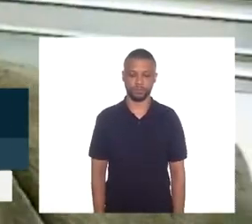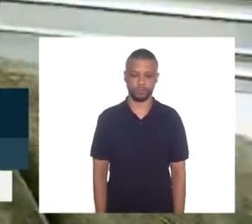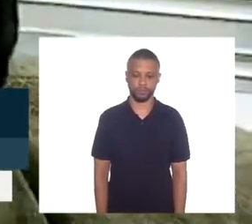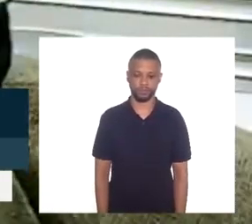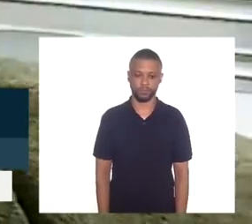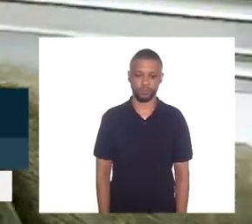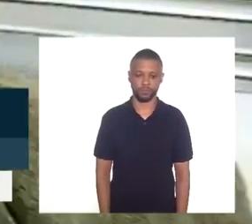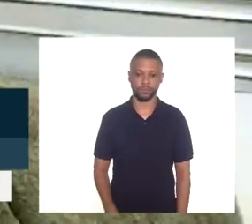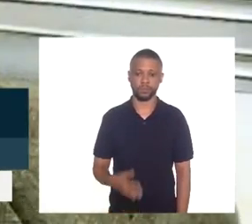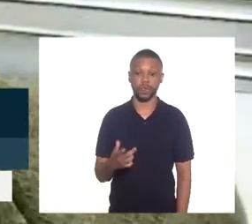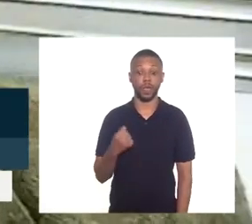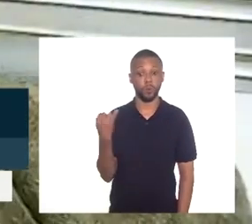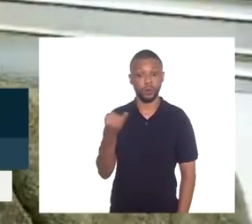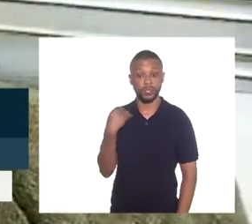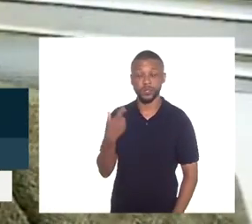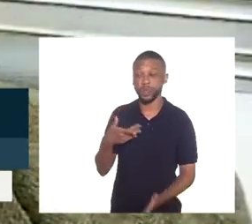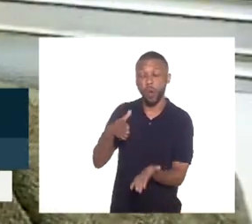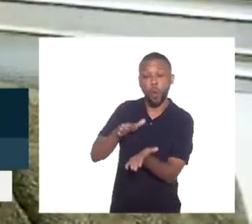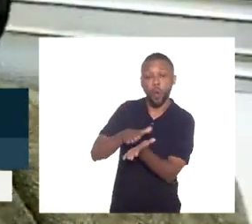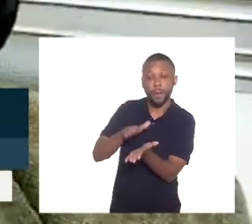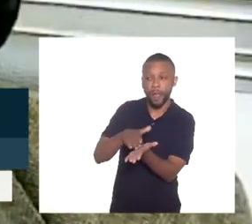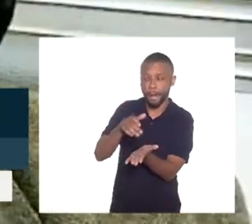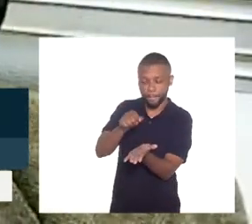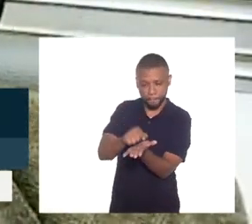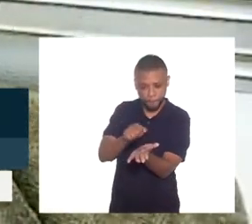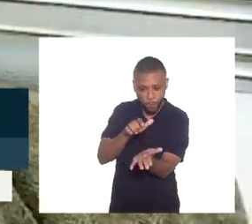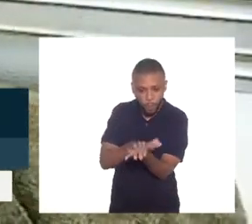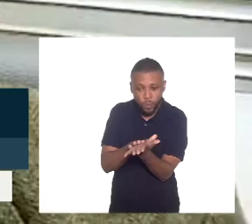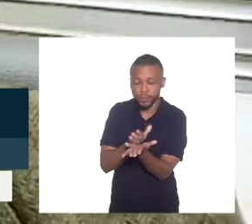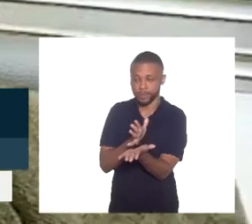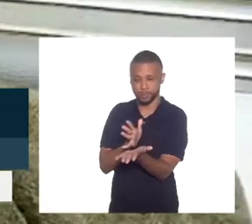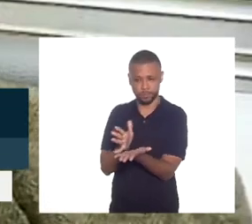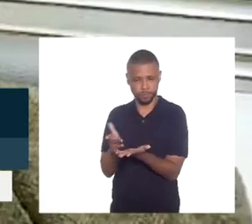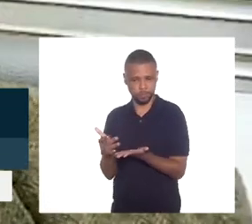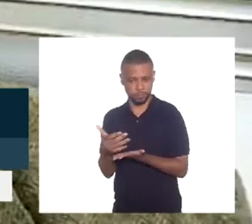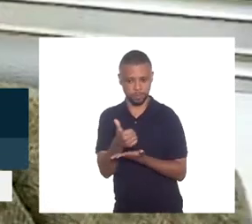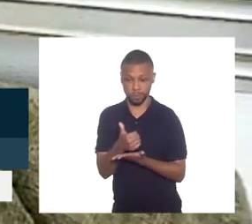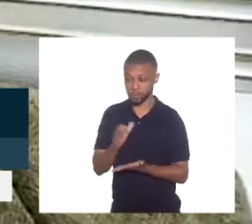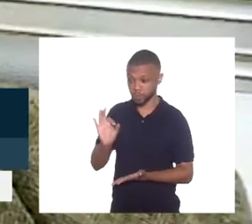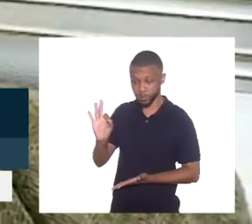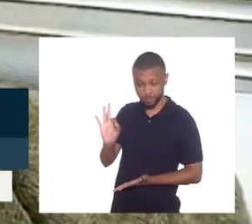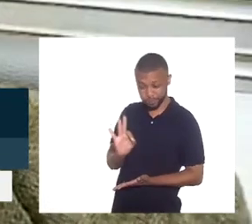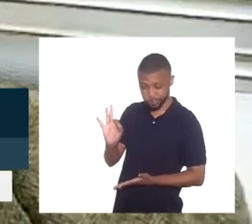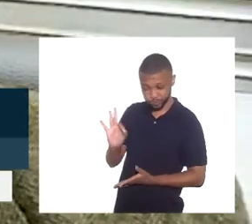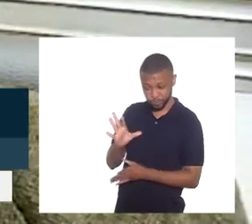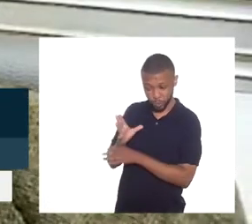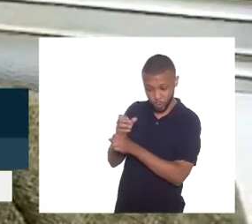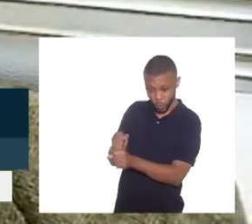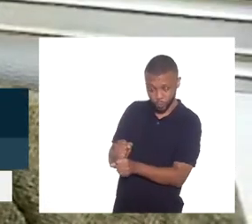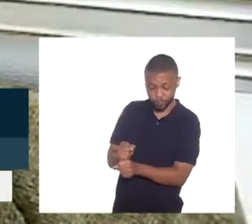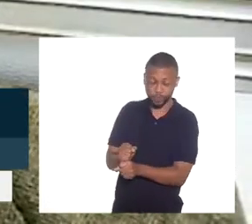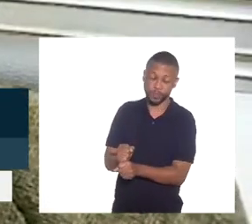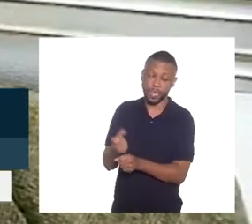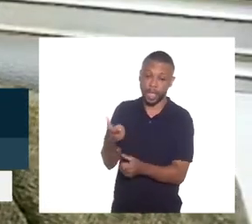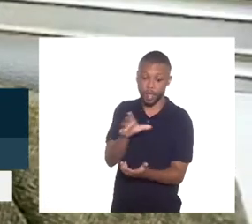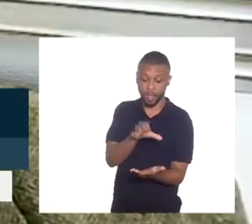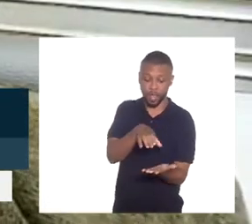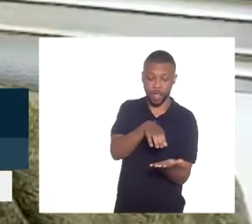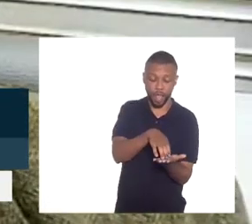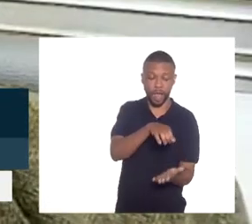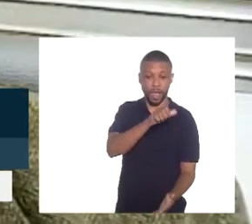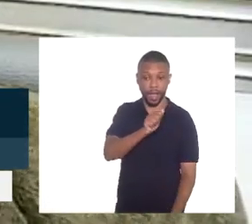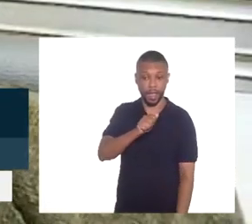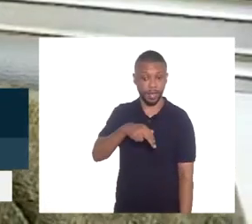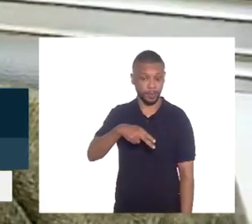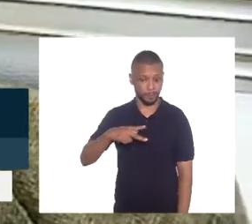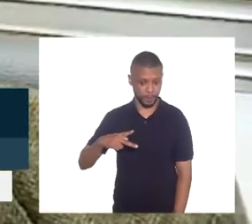ou recolhimentos a menor das participações especiais é a Agência Nacional de